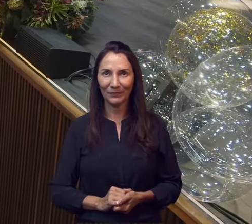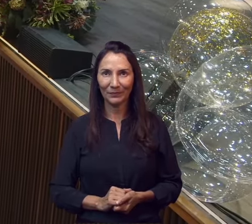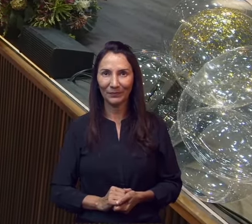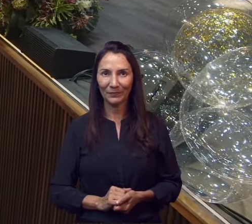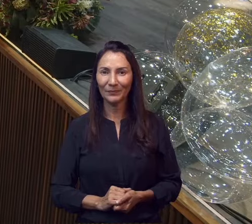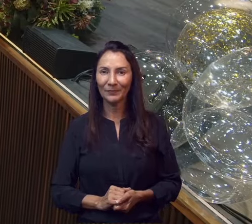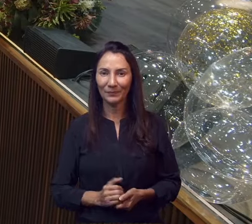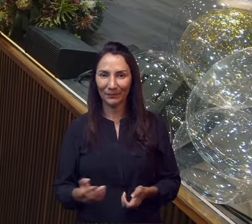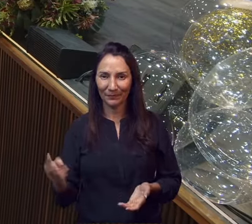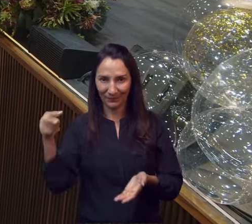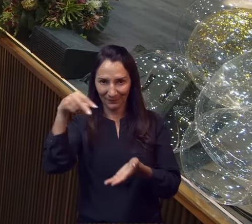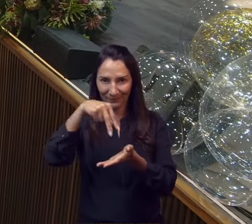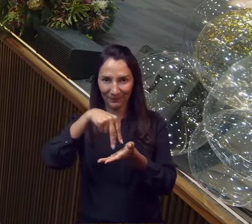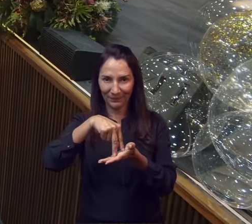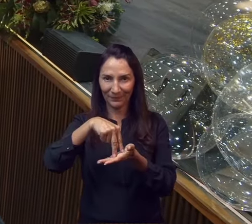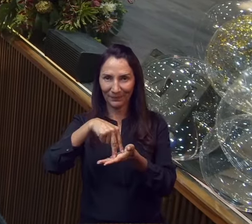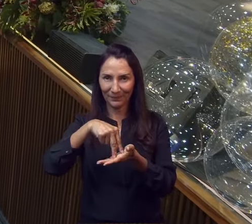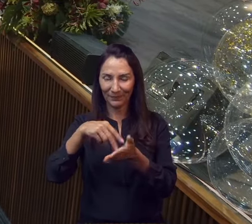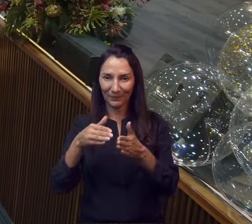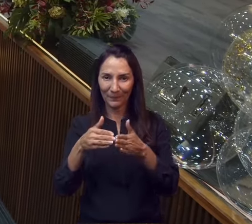a igreja de pé